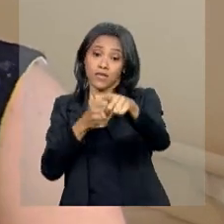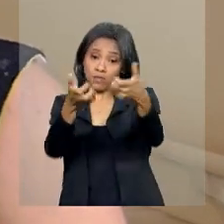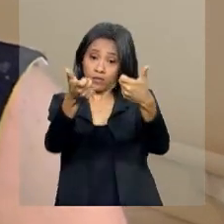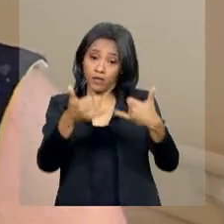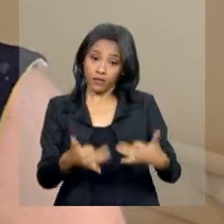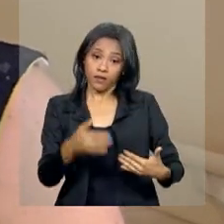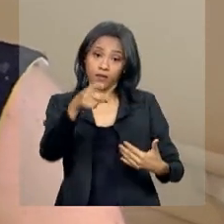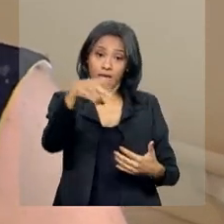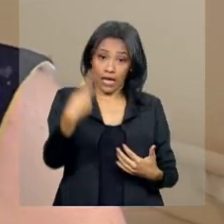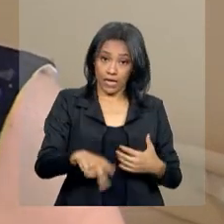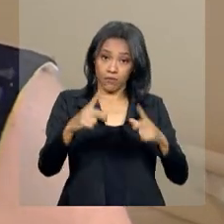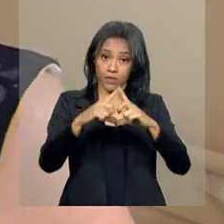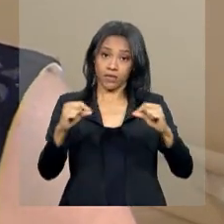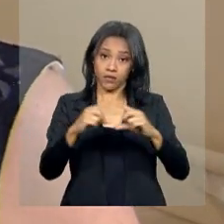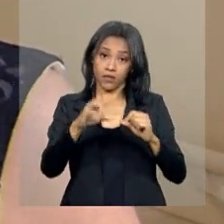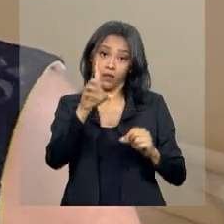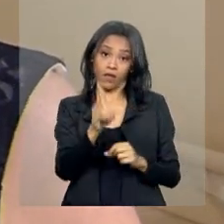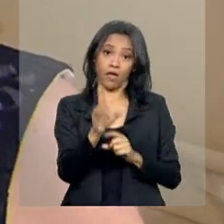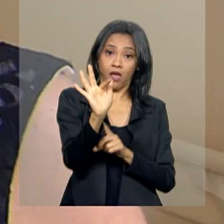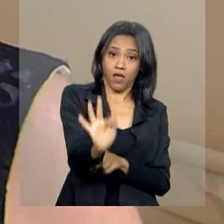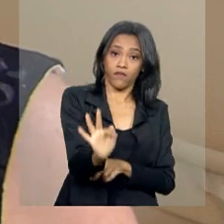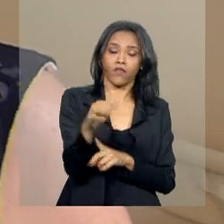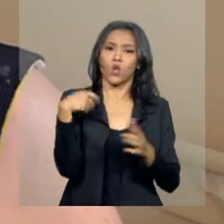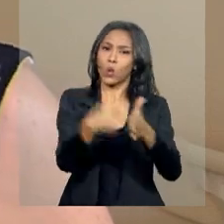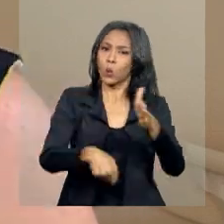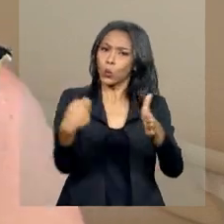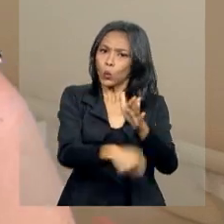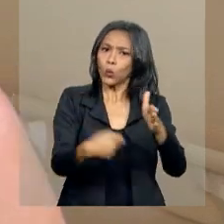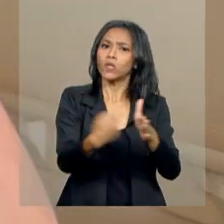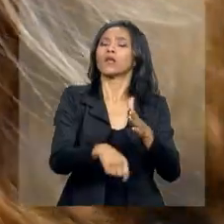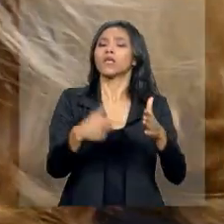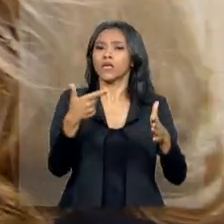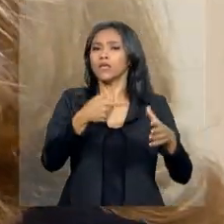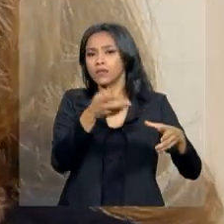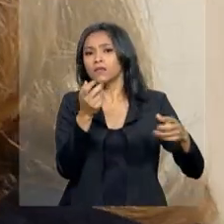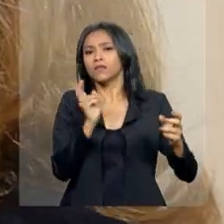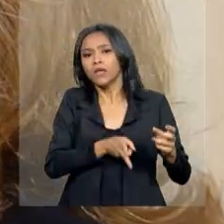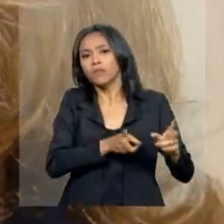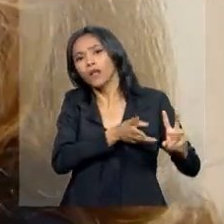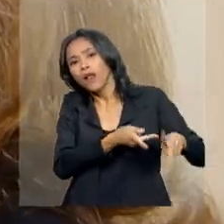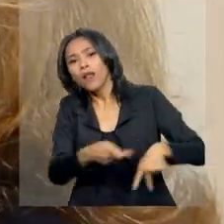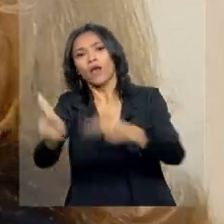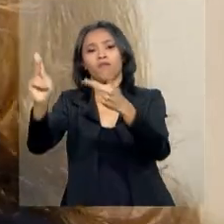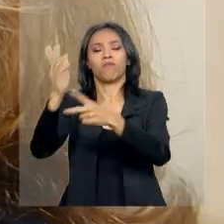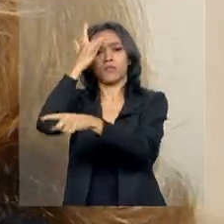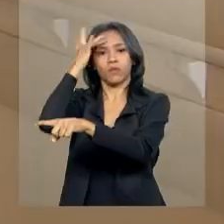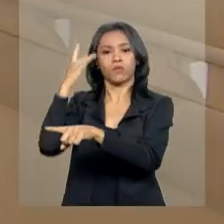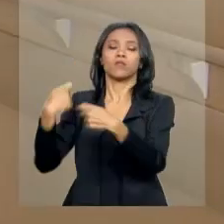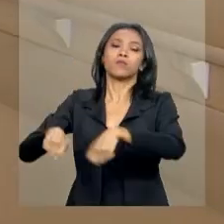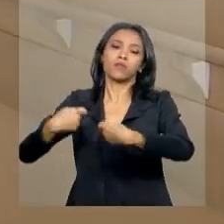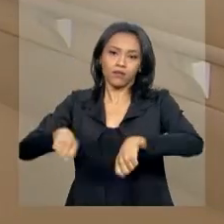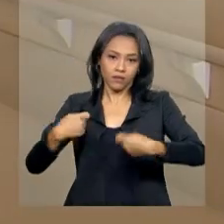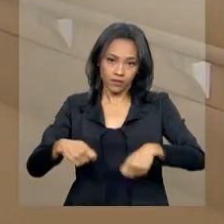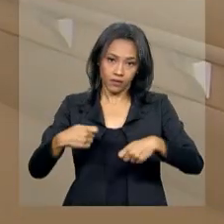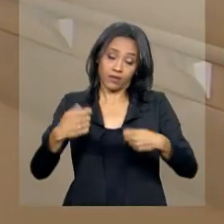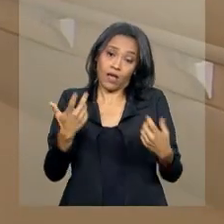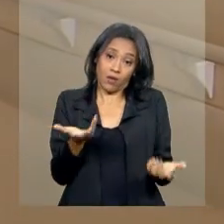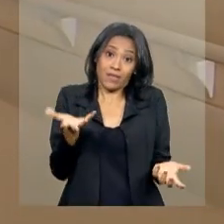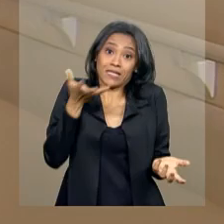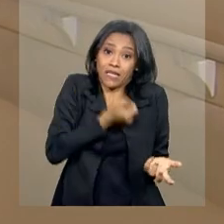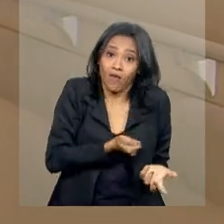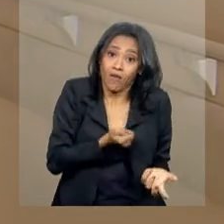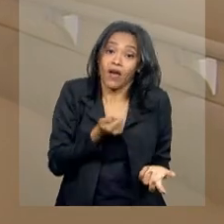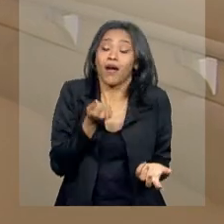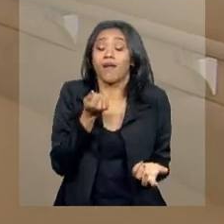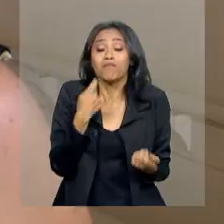central de transplantes luta para que os órgãos cheguem sempre a quem precisa. Mas para que essas vidas sejam salvas, a autorização das famílias